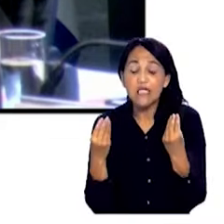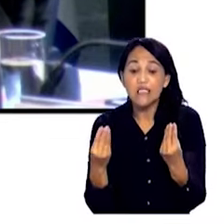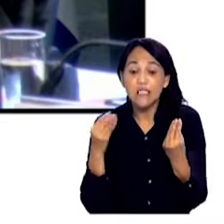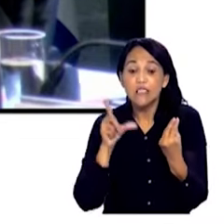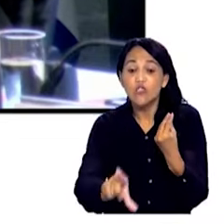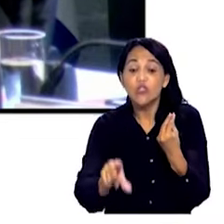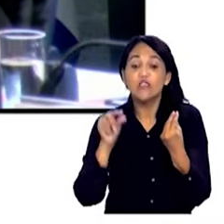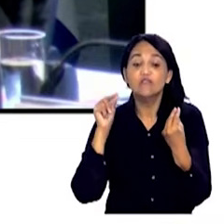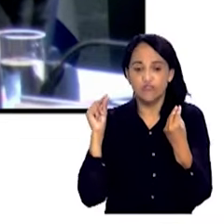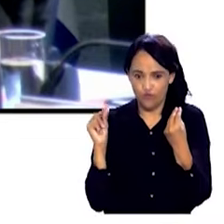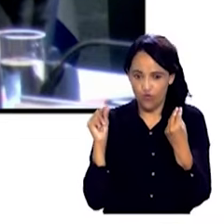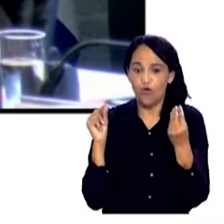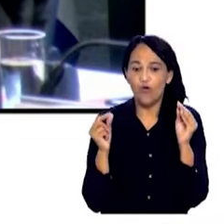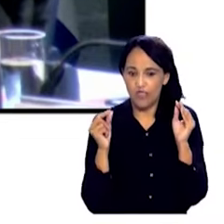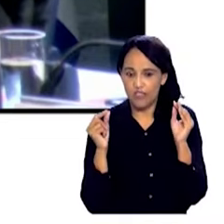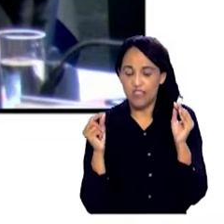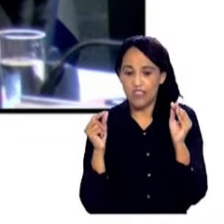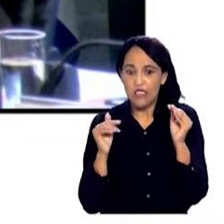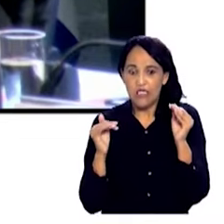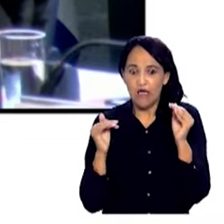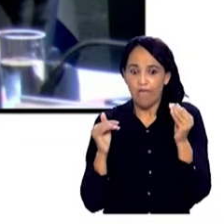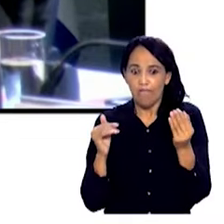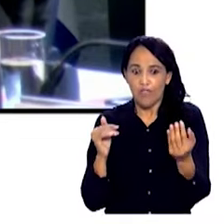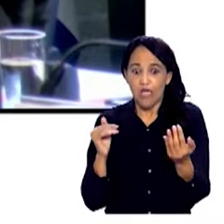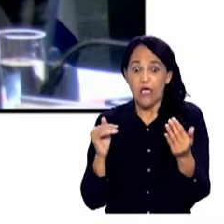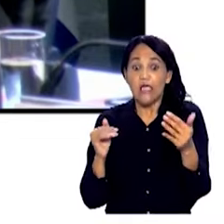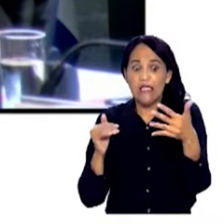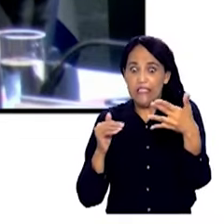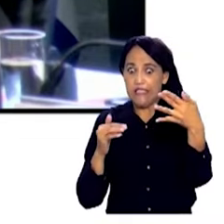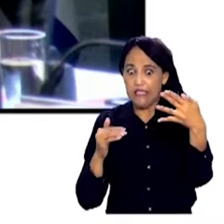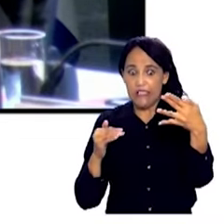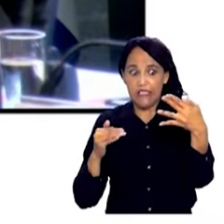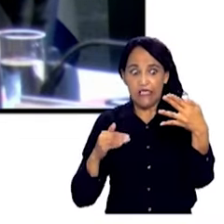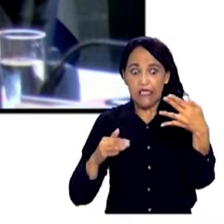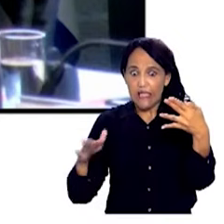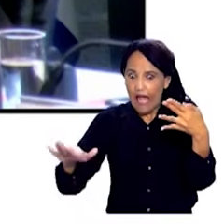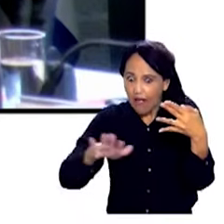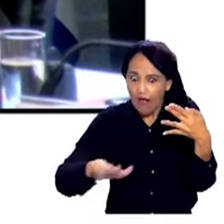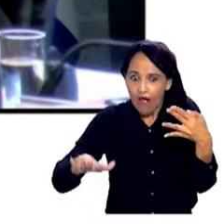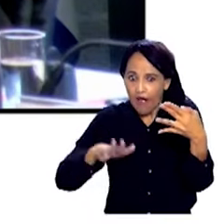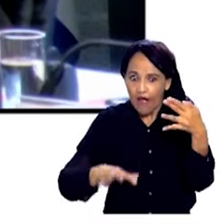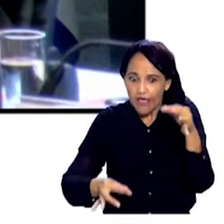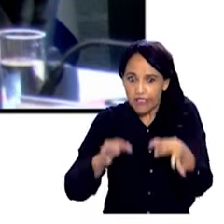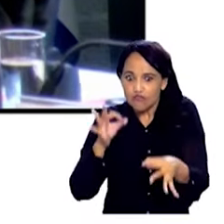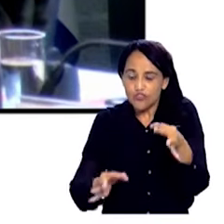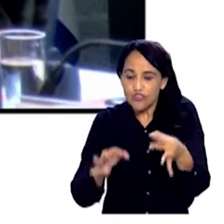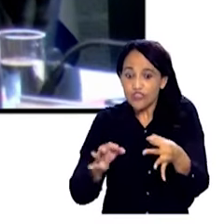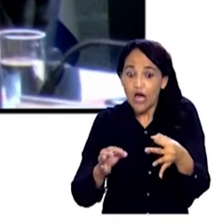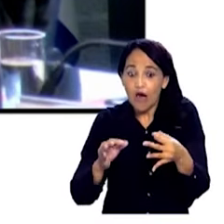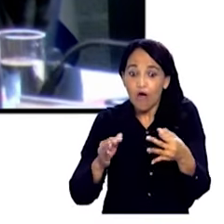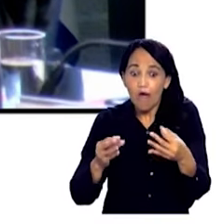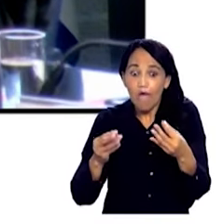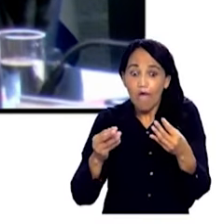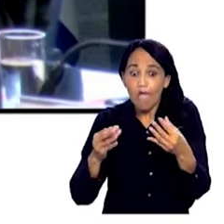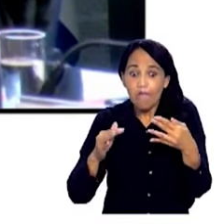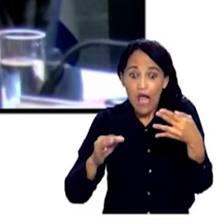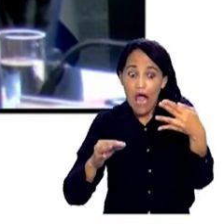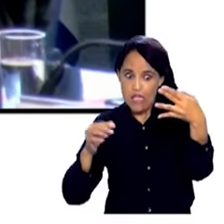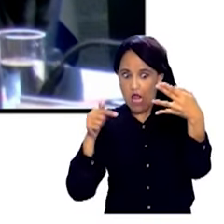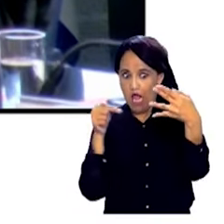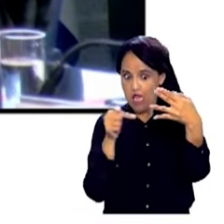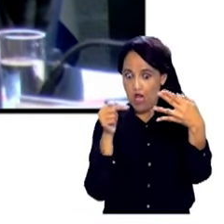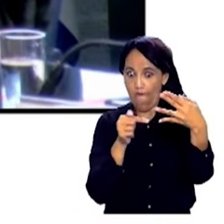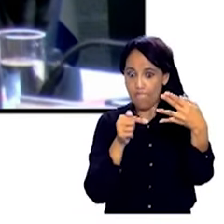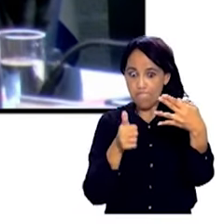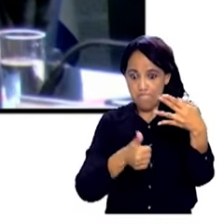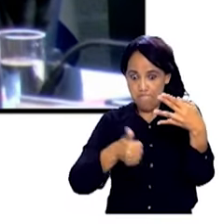A Hierarquia eh judicial eh onde que estão os tribunais quando comparo